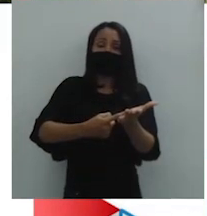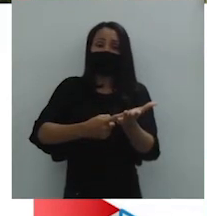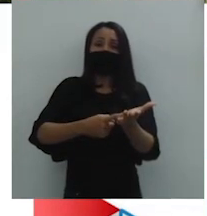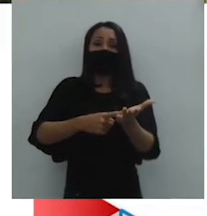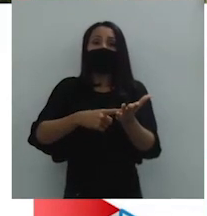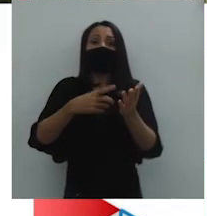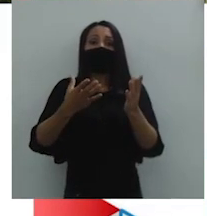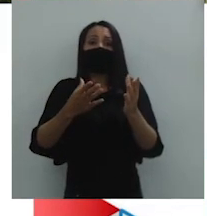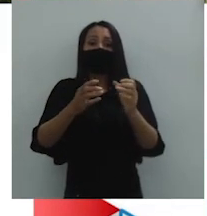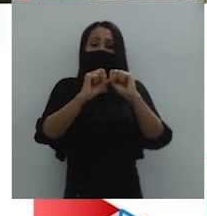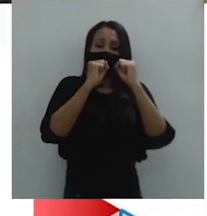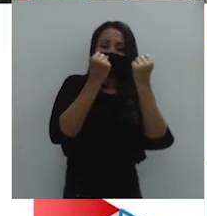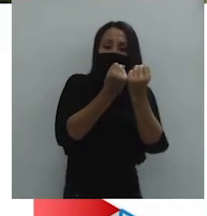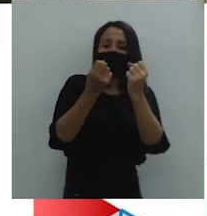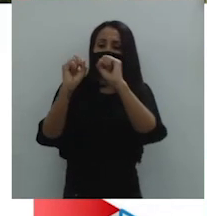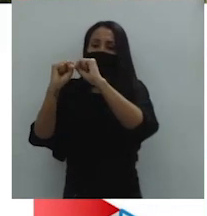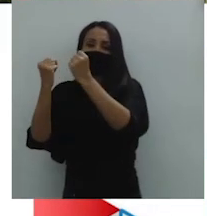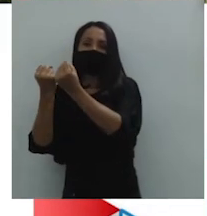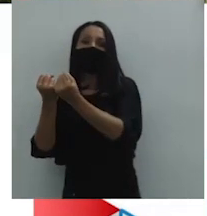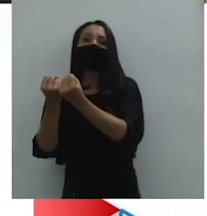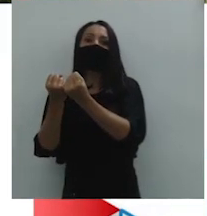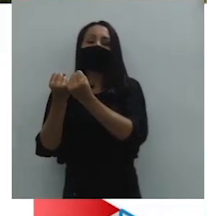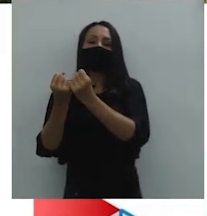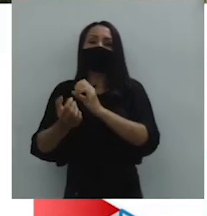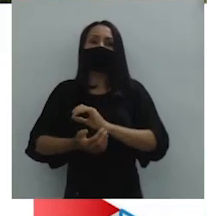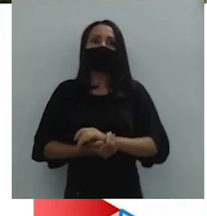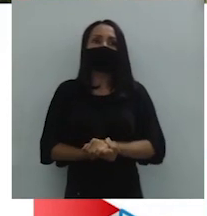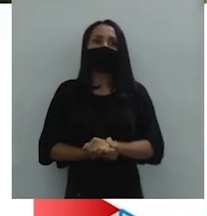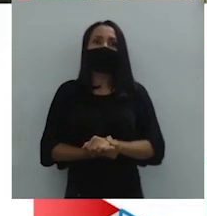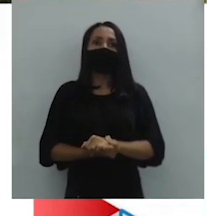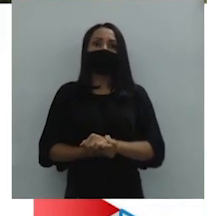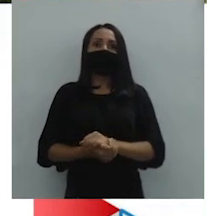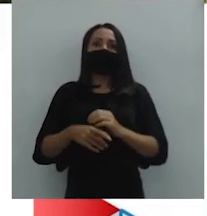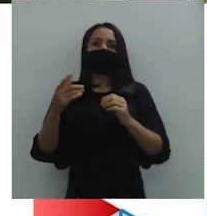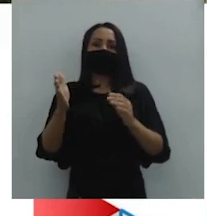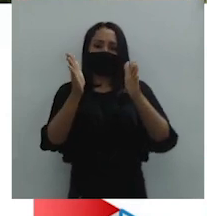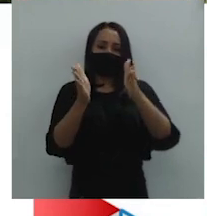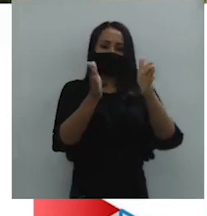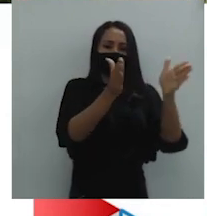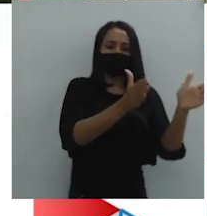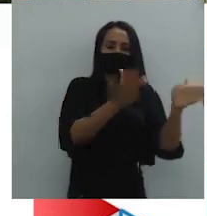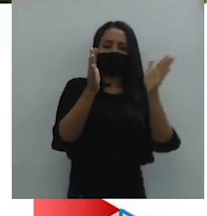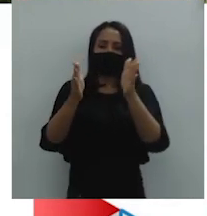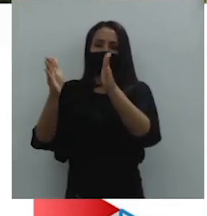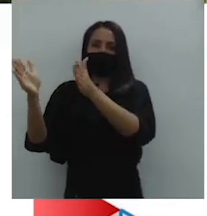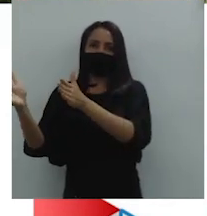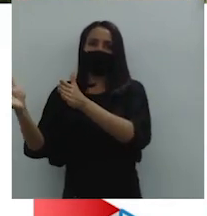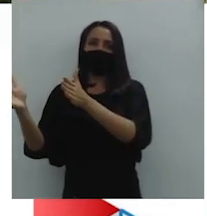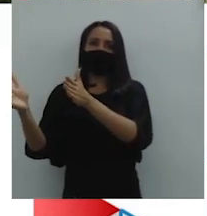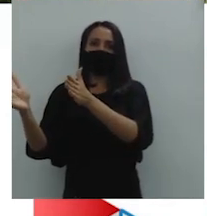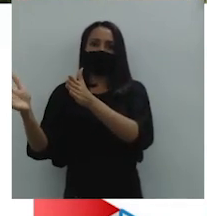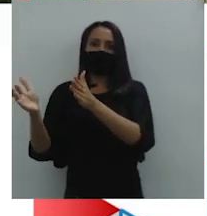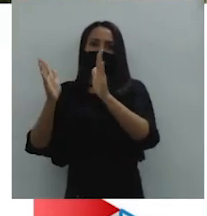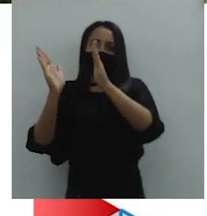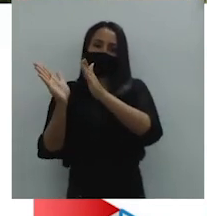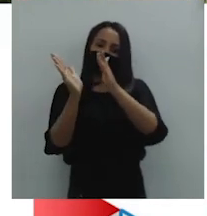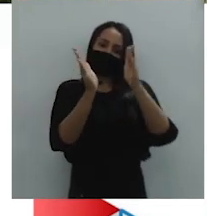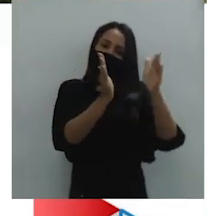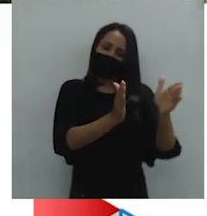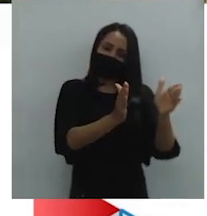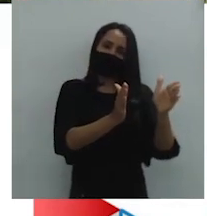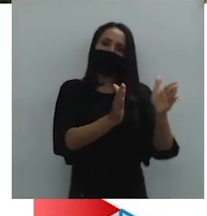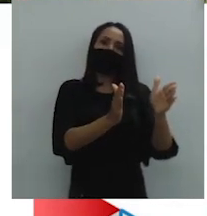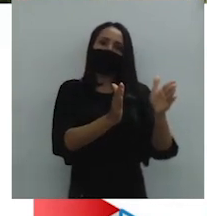Se vocês observarem aqui comigo, veja que há uma divisão da norte, né,